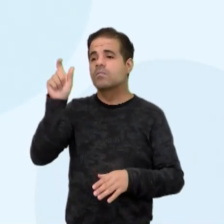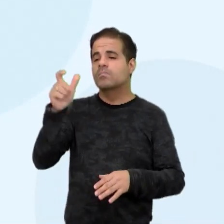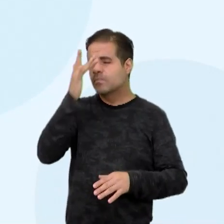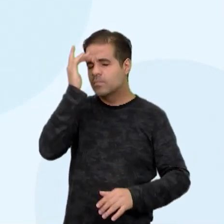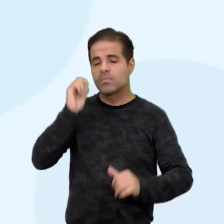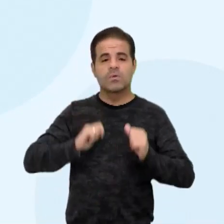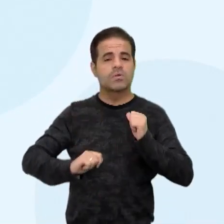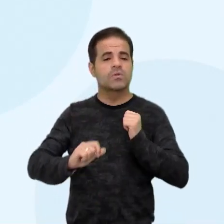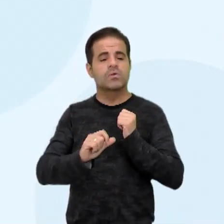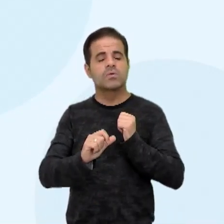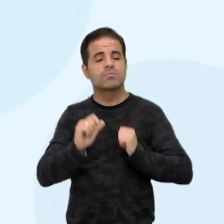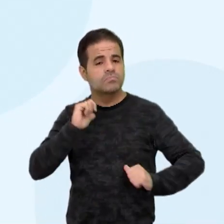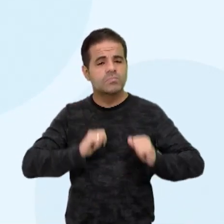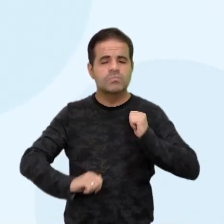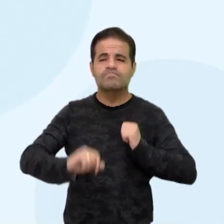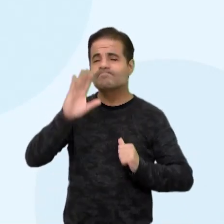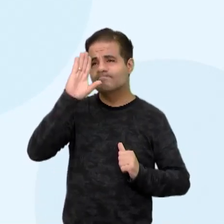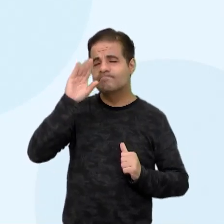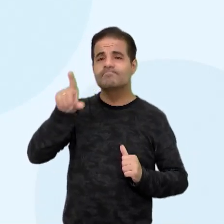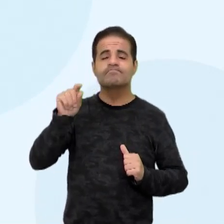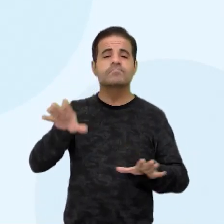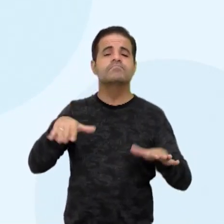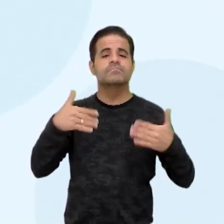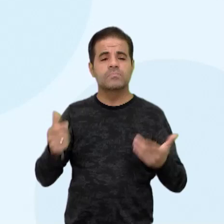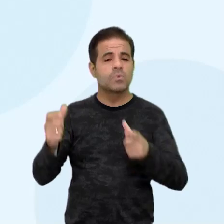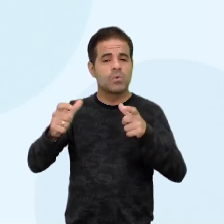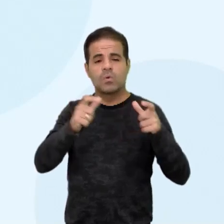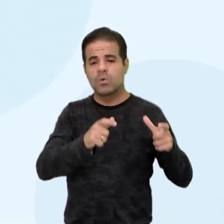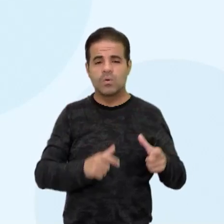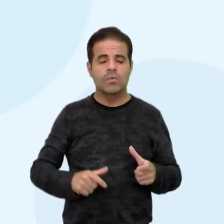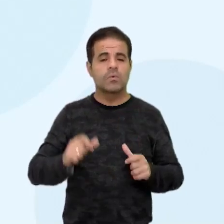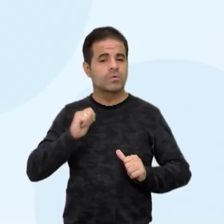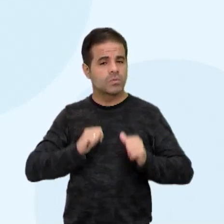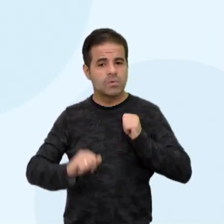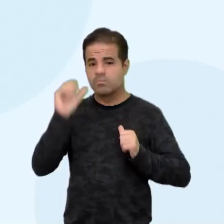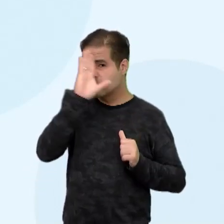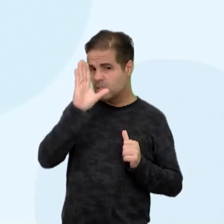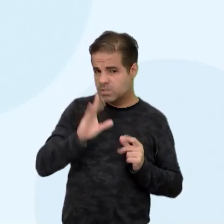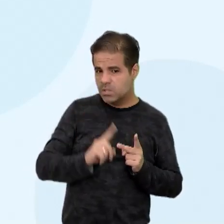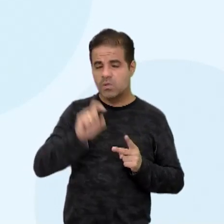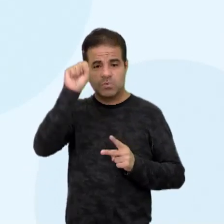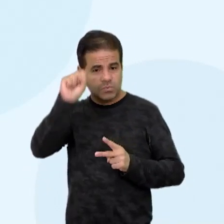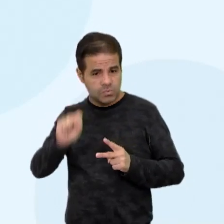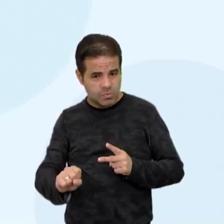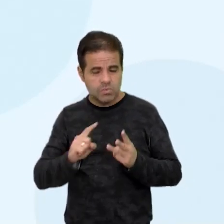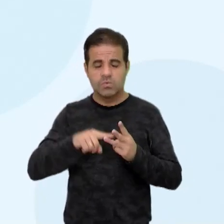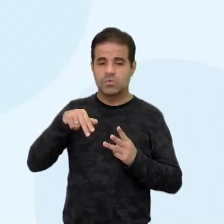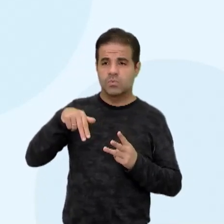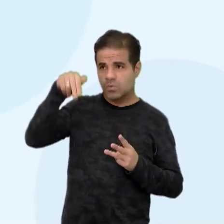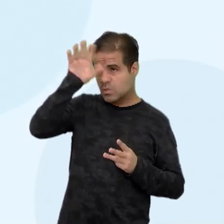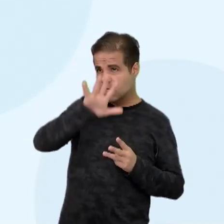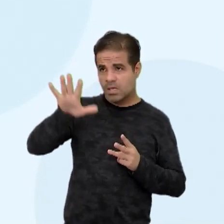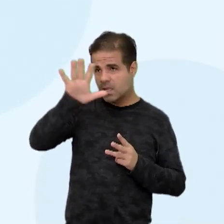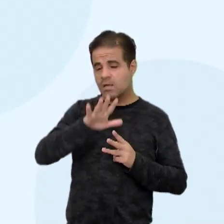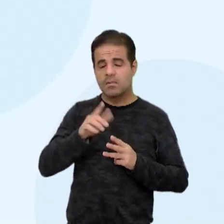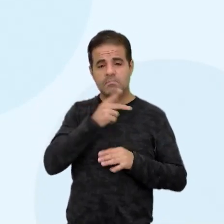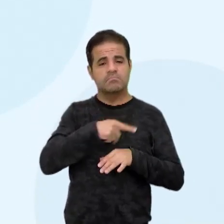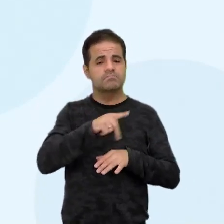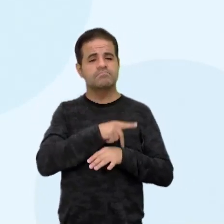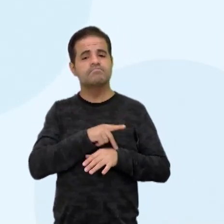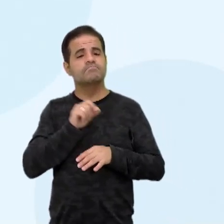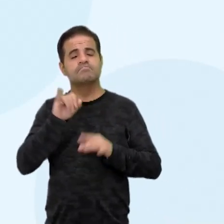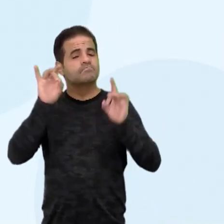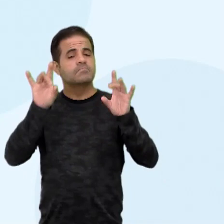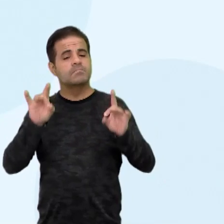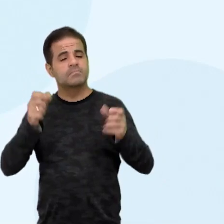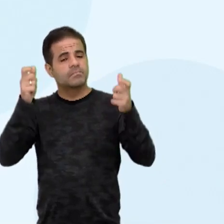artistas preferidos? De onde são esses artistas? Brasil, região sul, nordeste, etc. País,